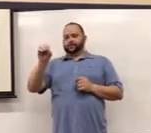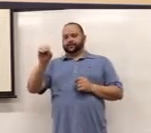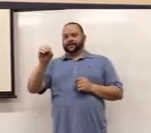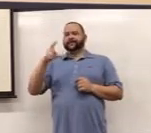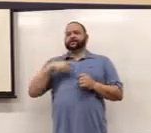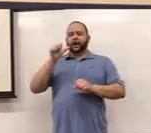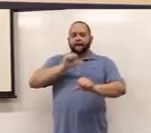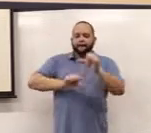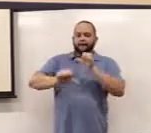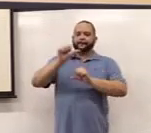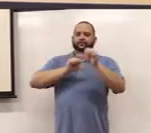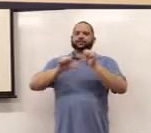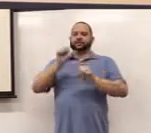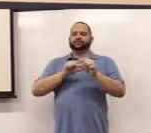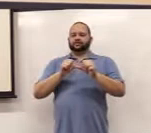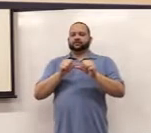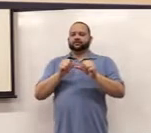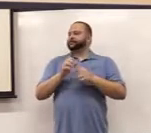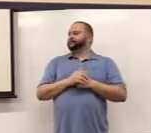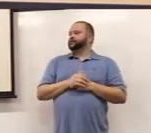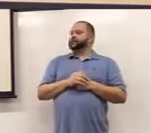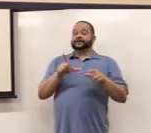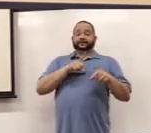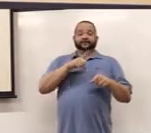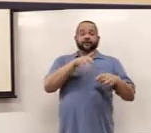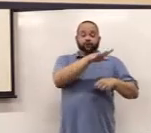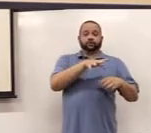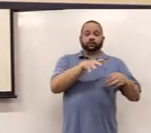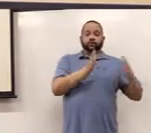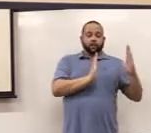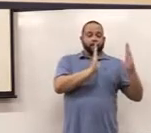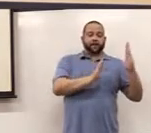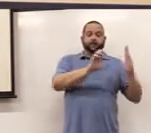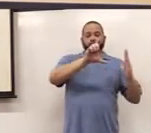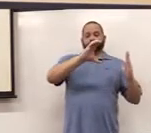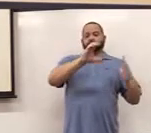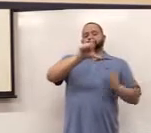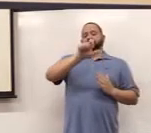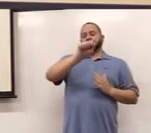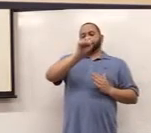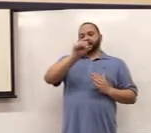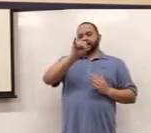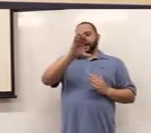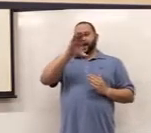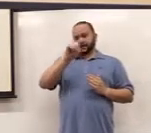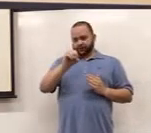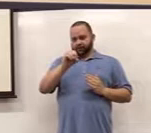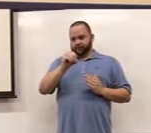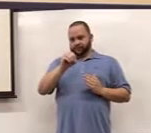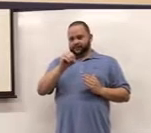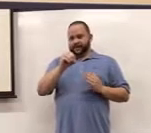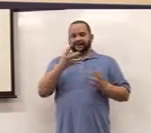na transição entre um e outro. O período clássico quer saber das formas clássicas, do equilíbrio,